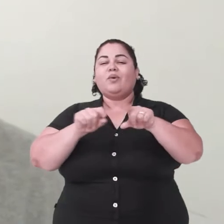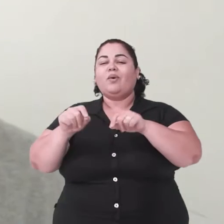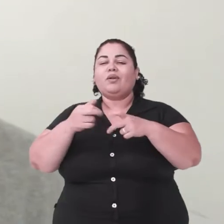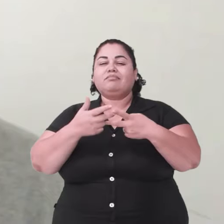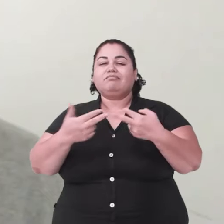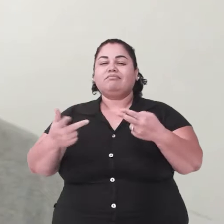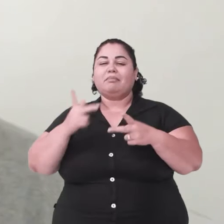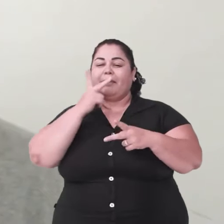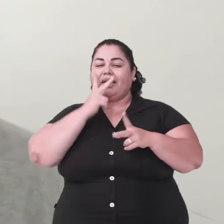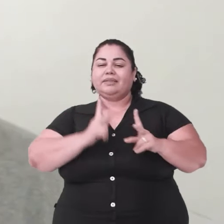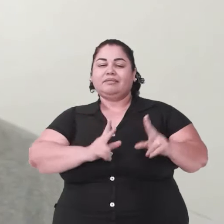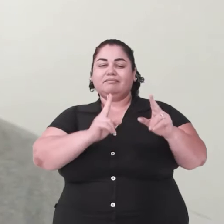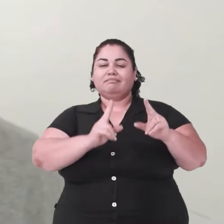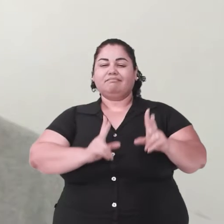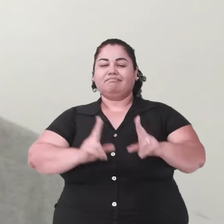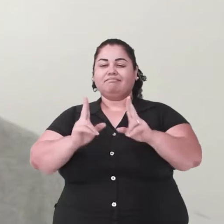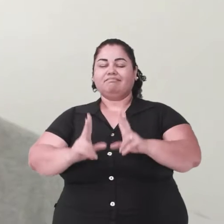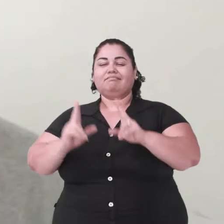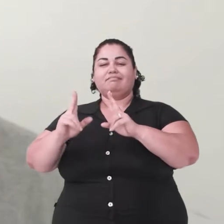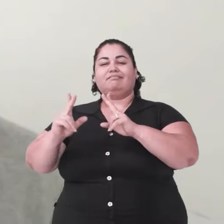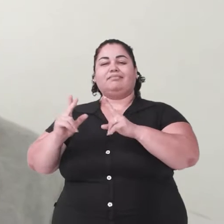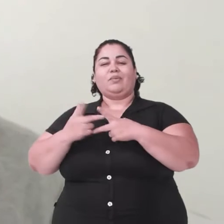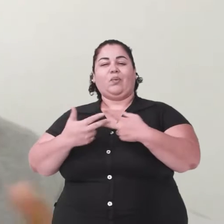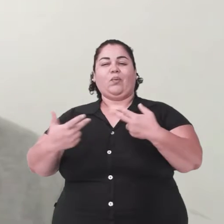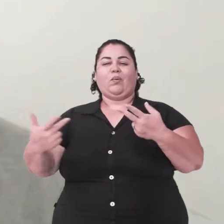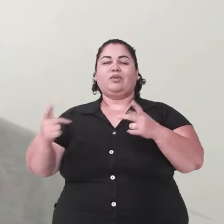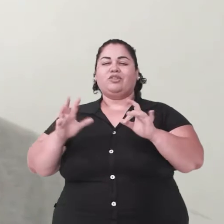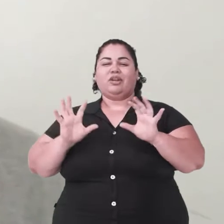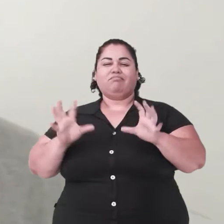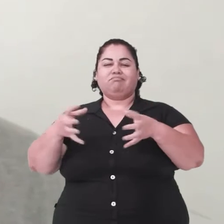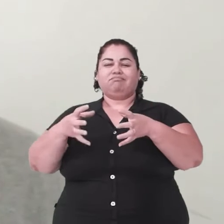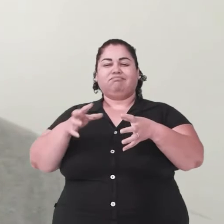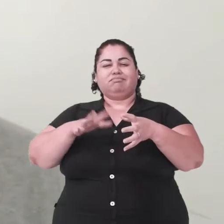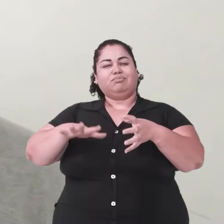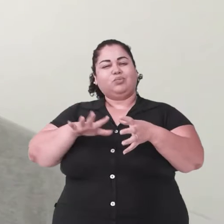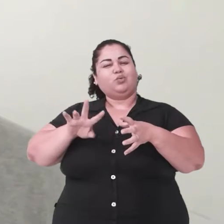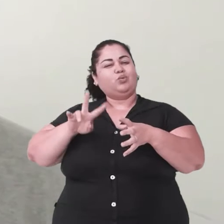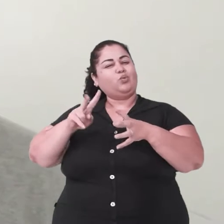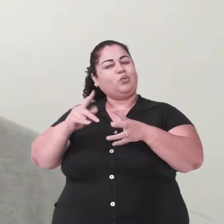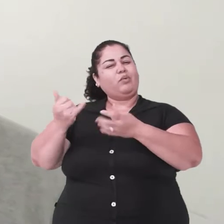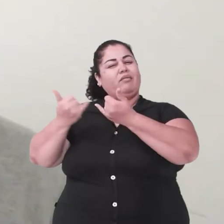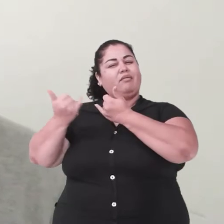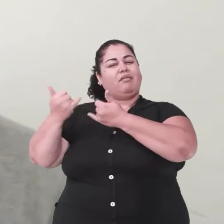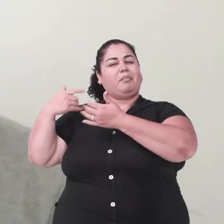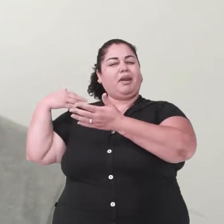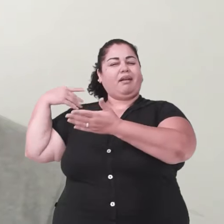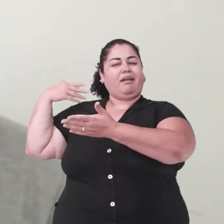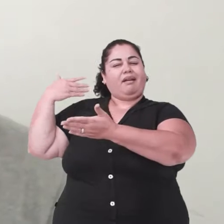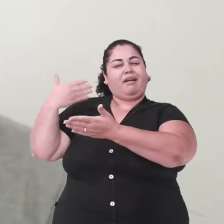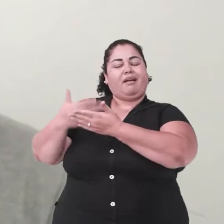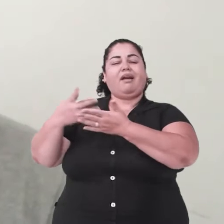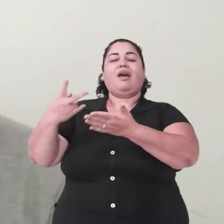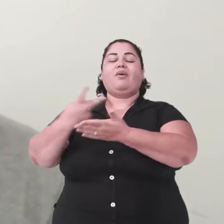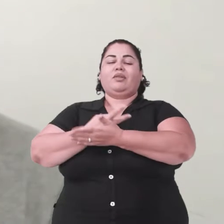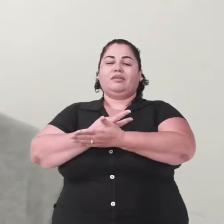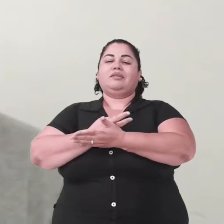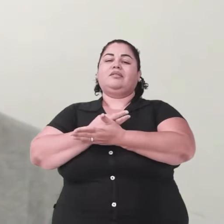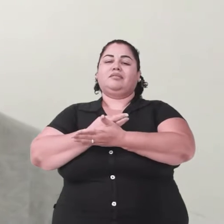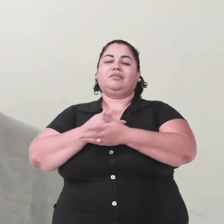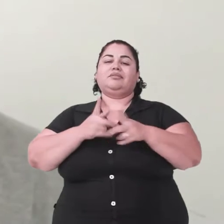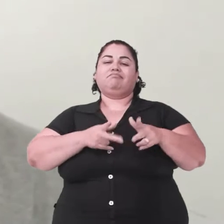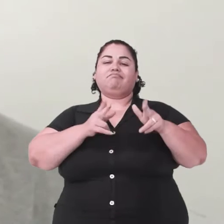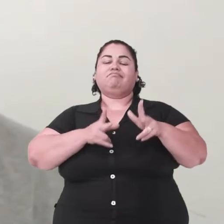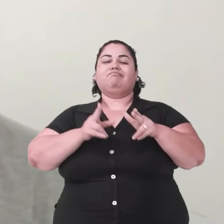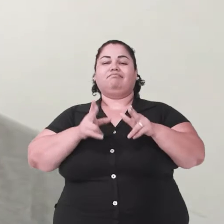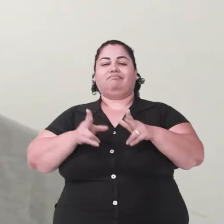seleção, de um recorte, né, dessa grande massa que é de informações que é o passado, né?